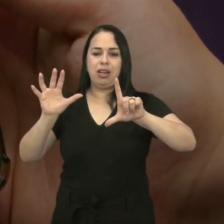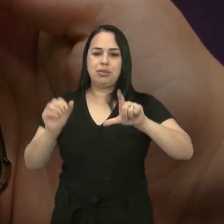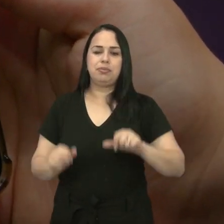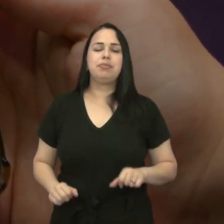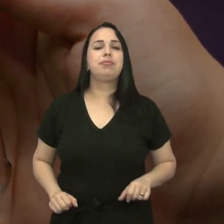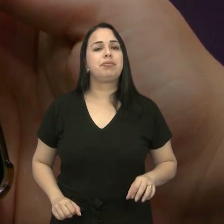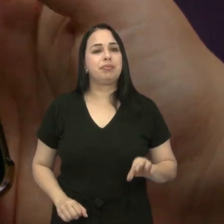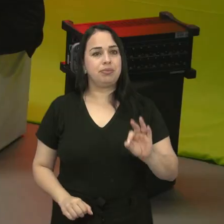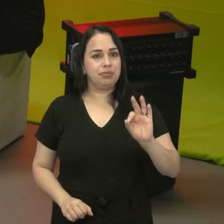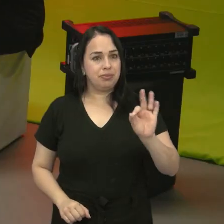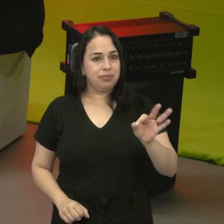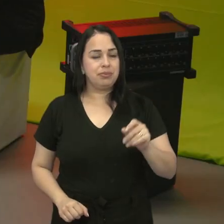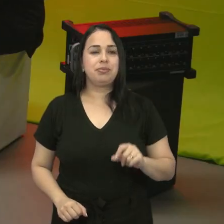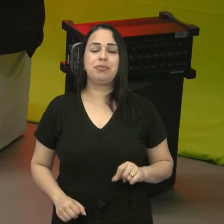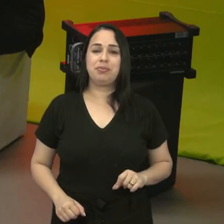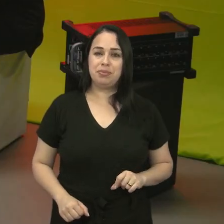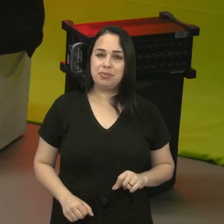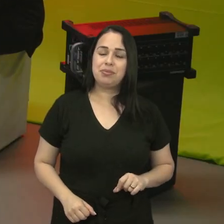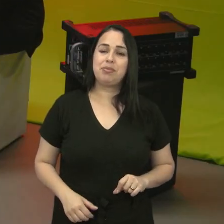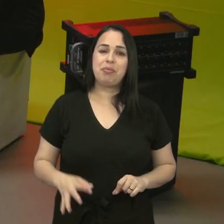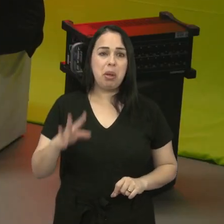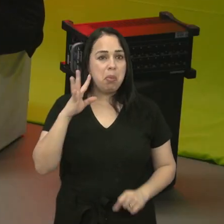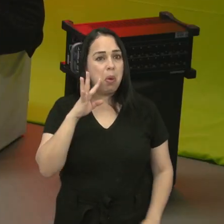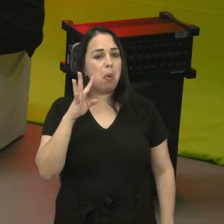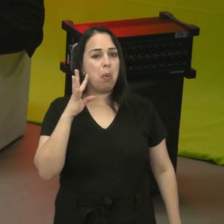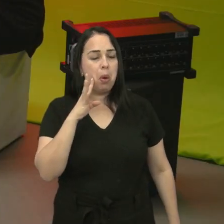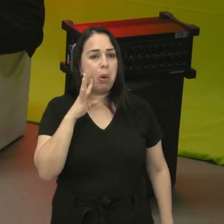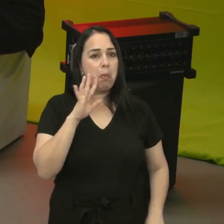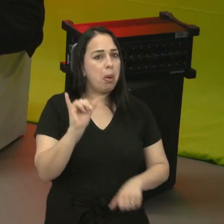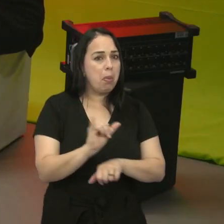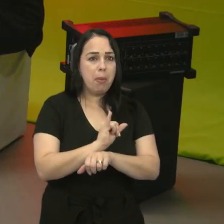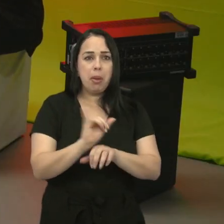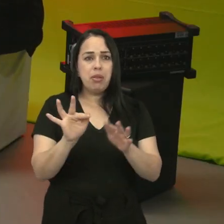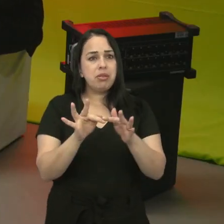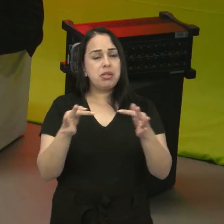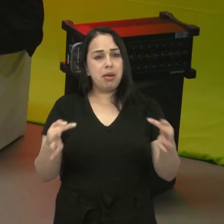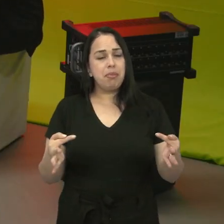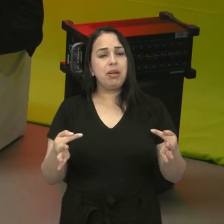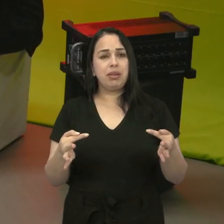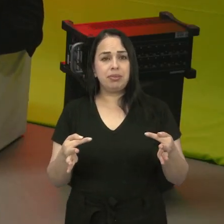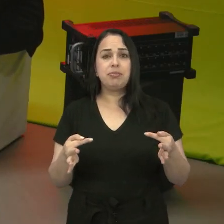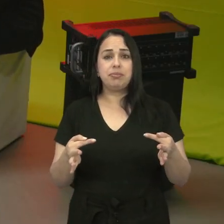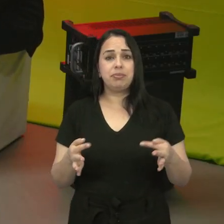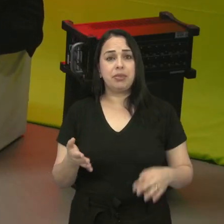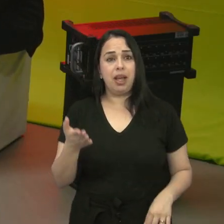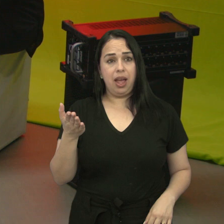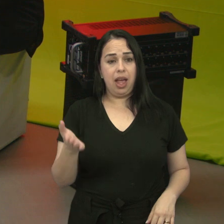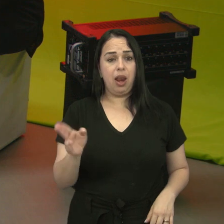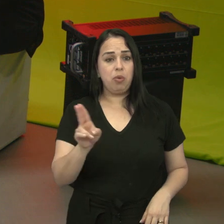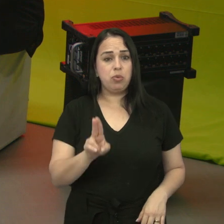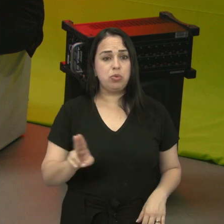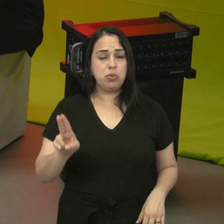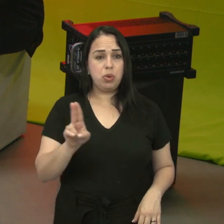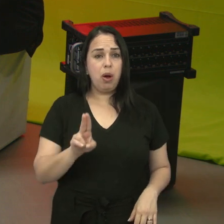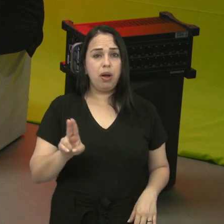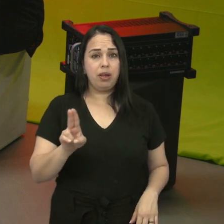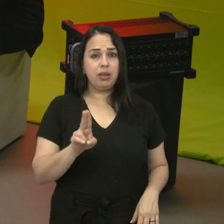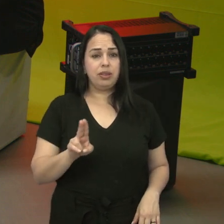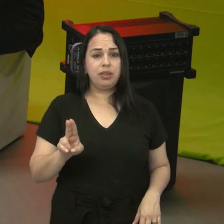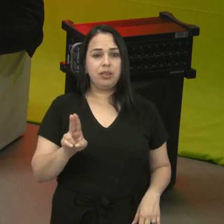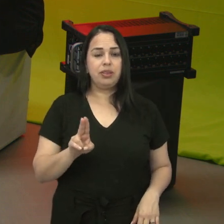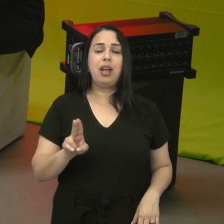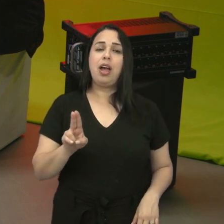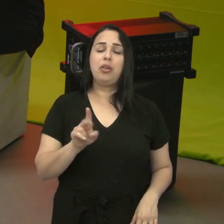imagem, exatamente. Né? Muito legal isso, né? Quer dizer, são ferramentas simples. O aplicativo que ela estava usando ali, que ela mostrou para vocês,